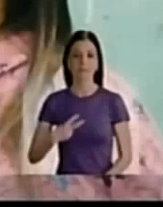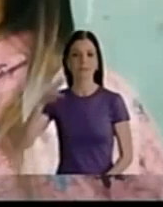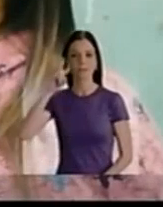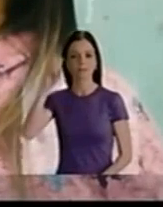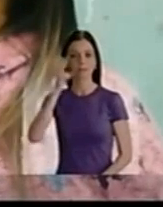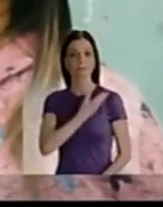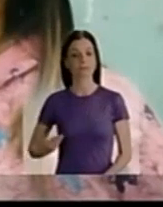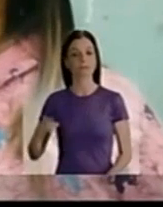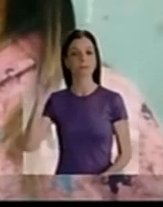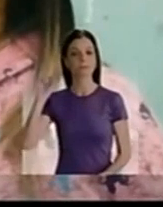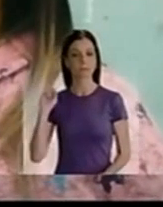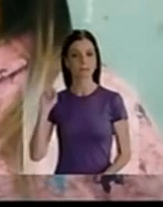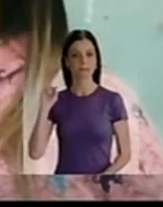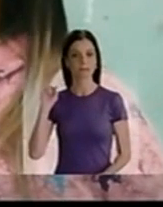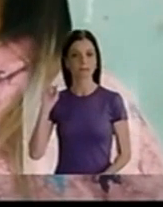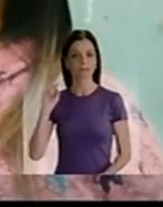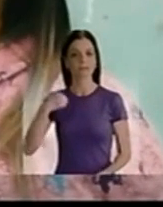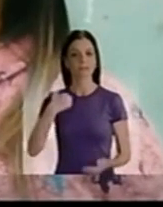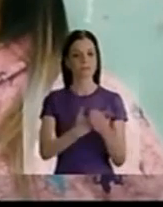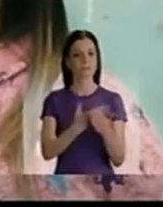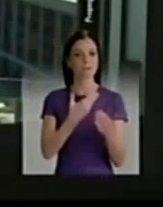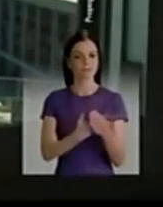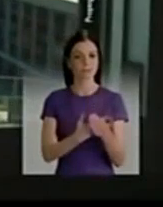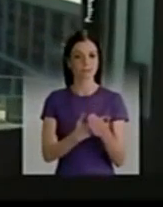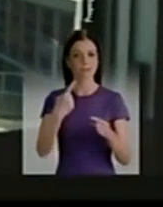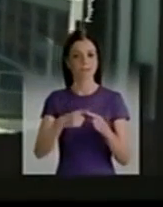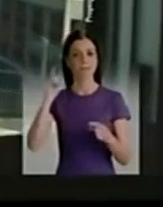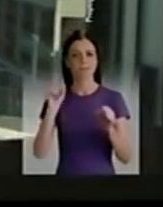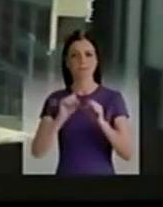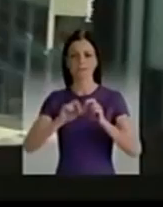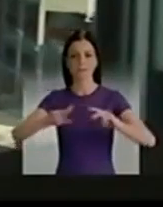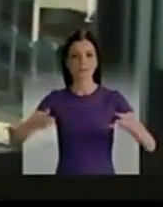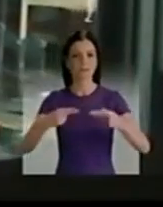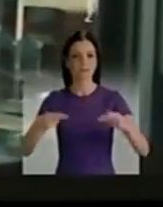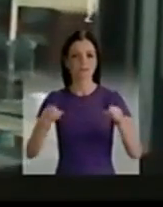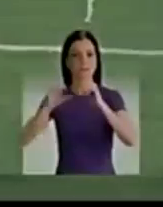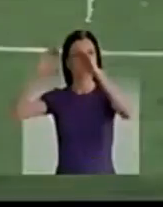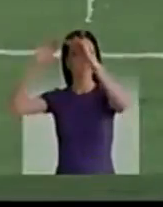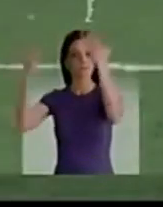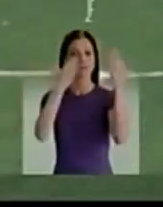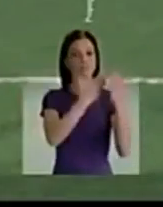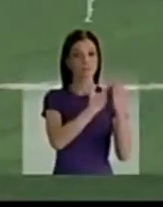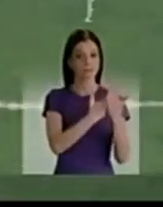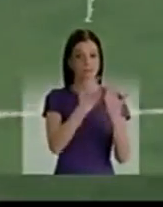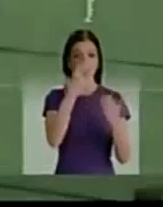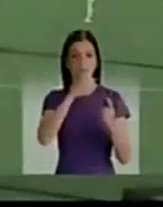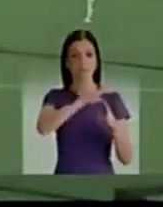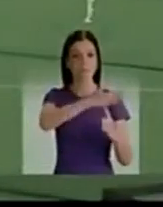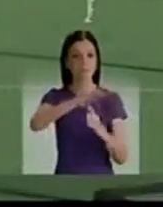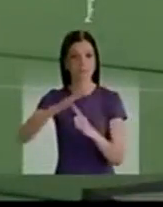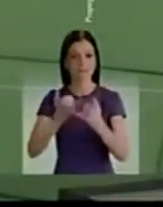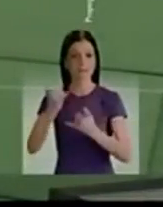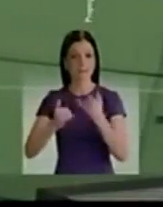Eu lembro do governo da Marta quando eu estudava. Porque a Marta fez muita coisa, fez o céu. Para nós era um parque de diversão, era